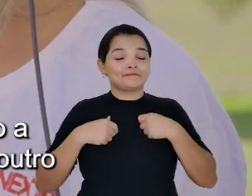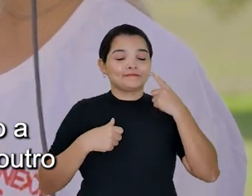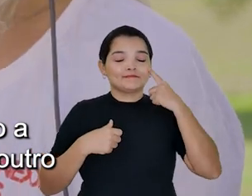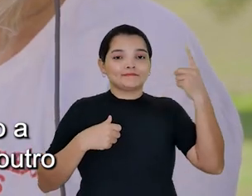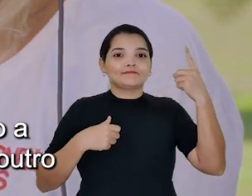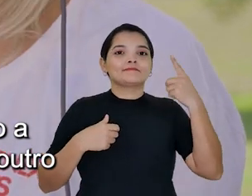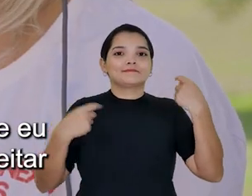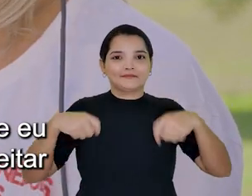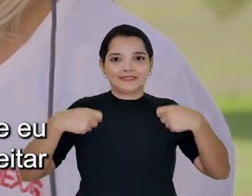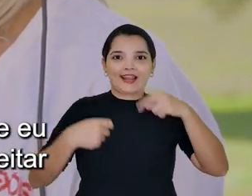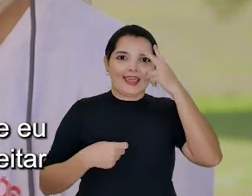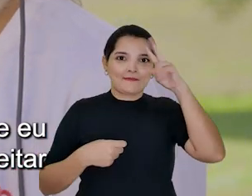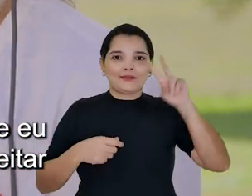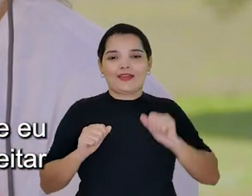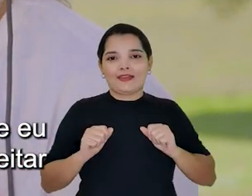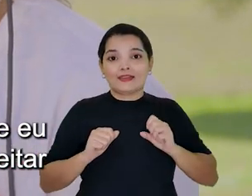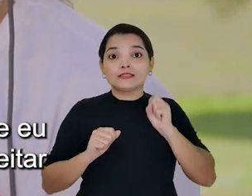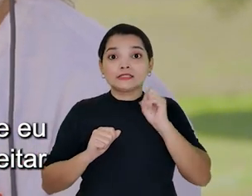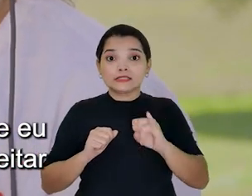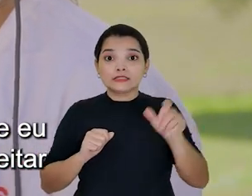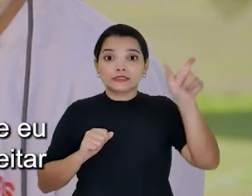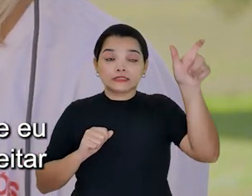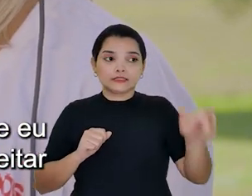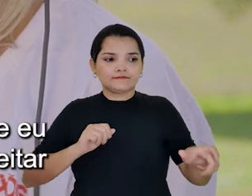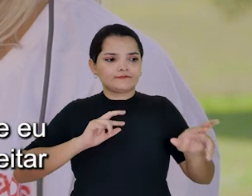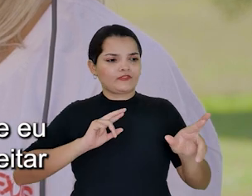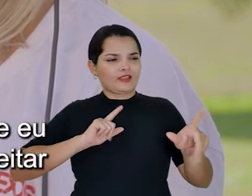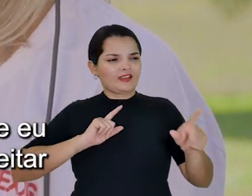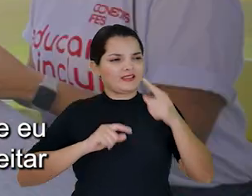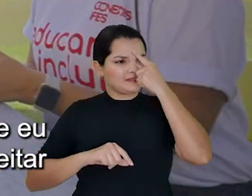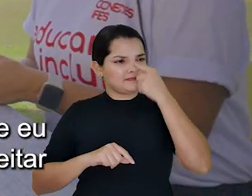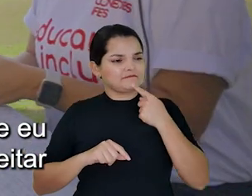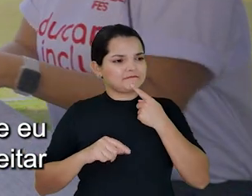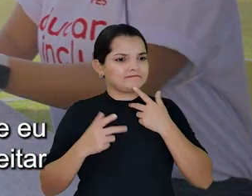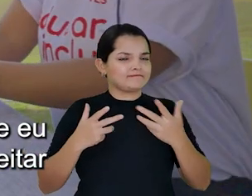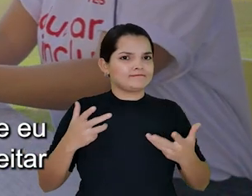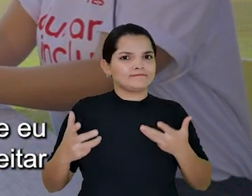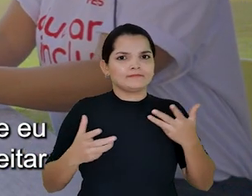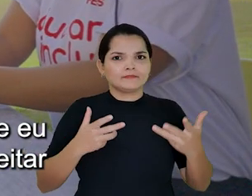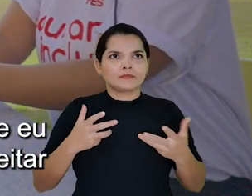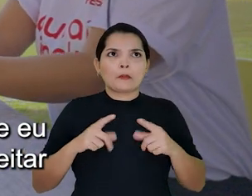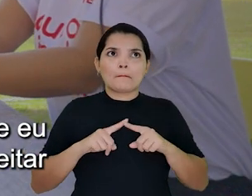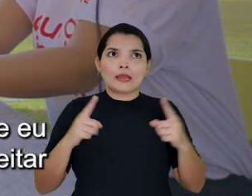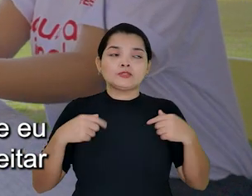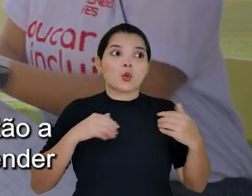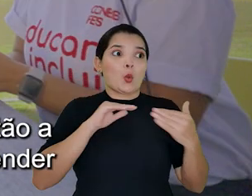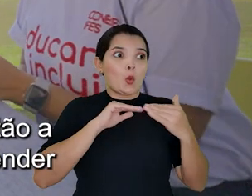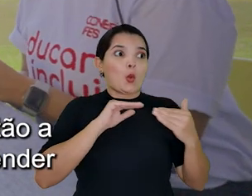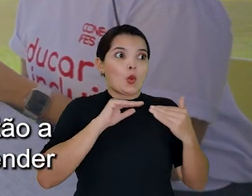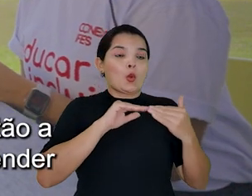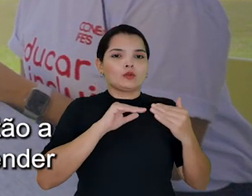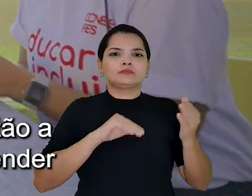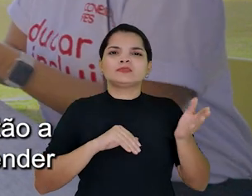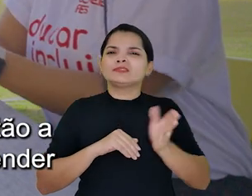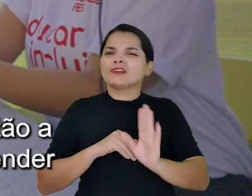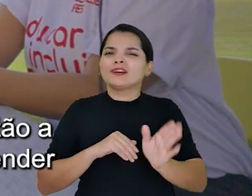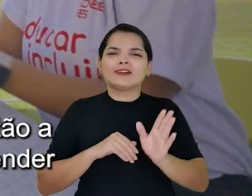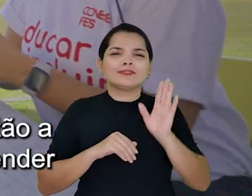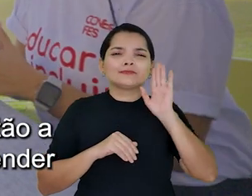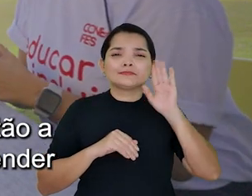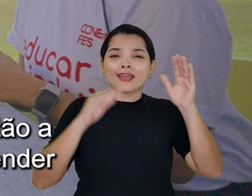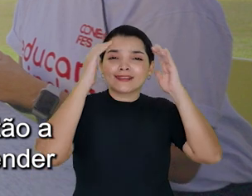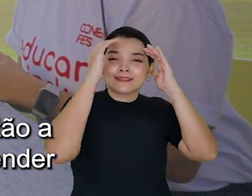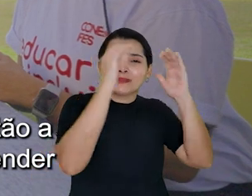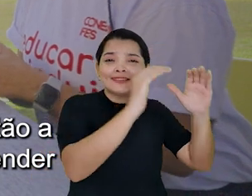disso então quando o outro é diferente de mim eu preciso reconhecer que eu não preciso concordar com o outro eu só respeitar o outro O outro tem outra